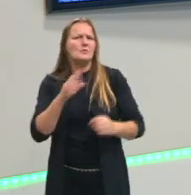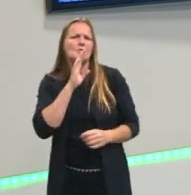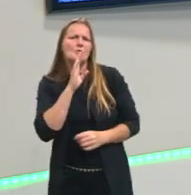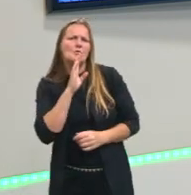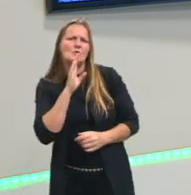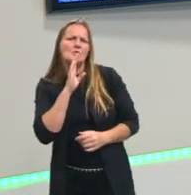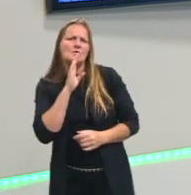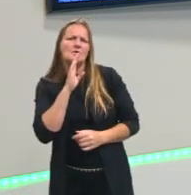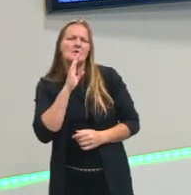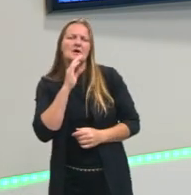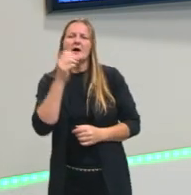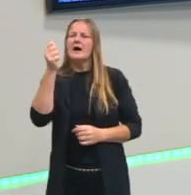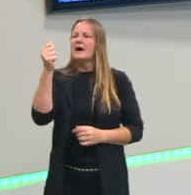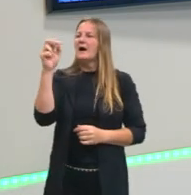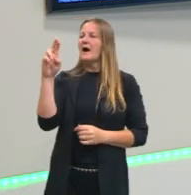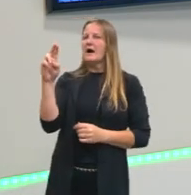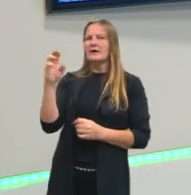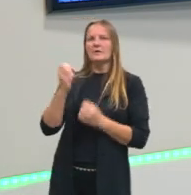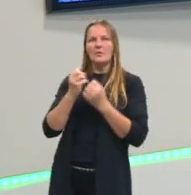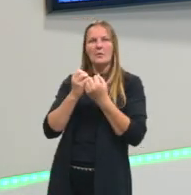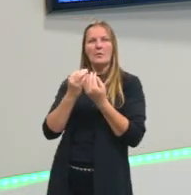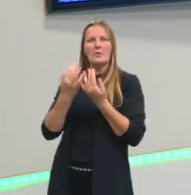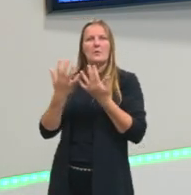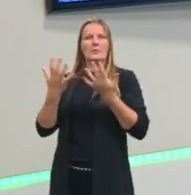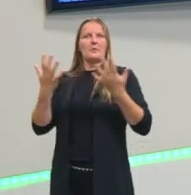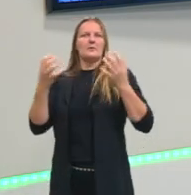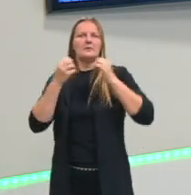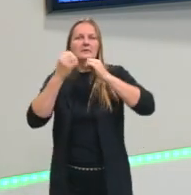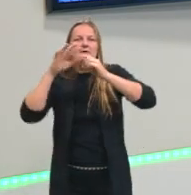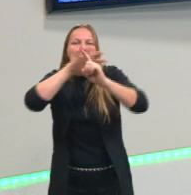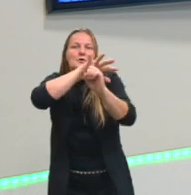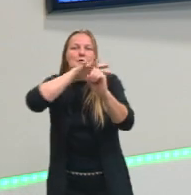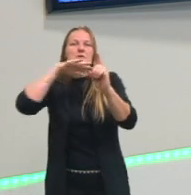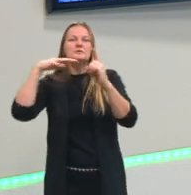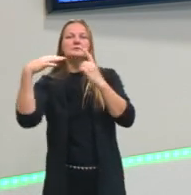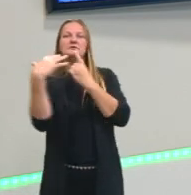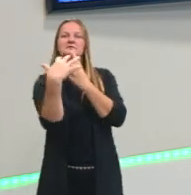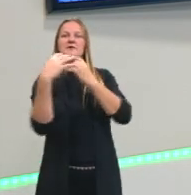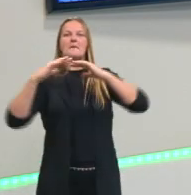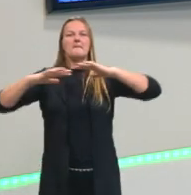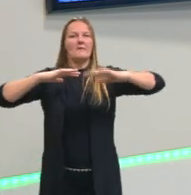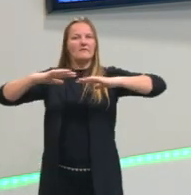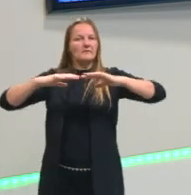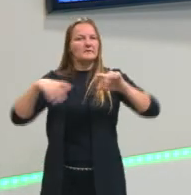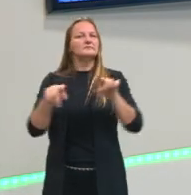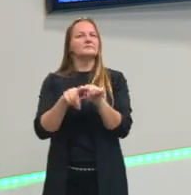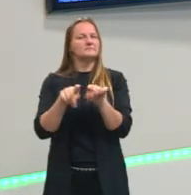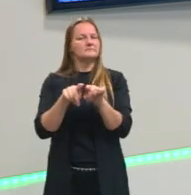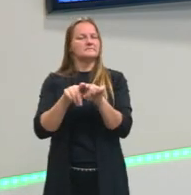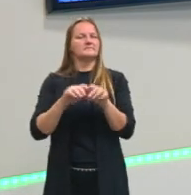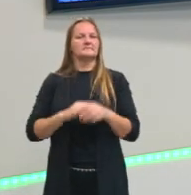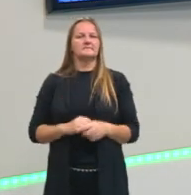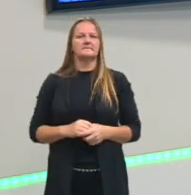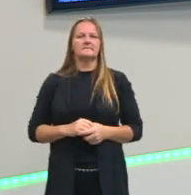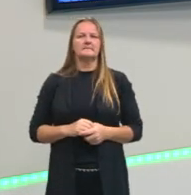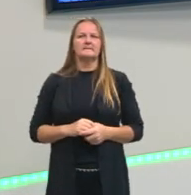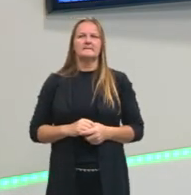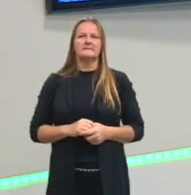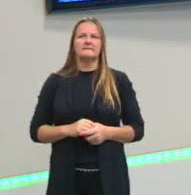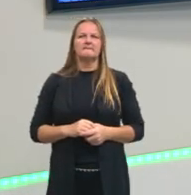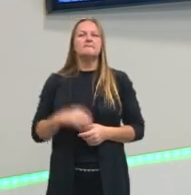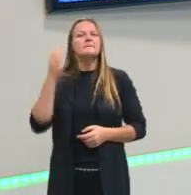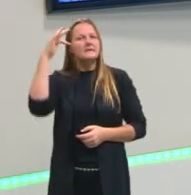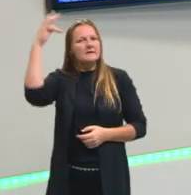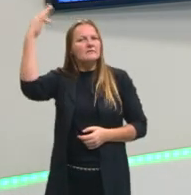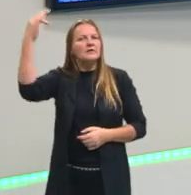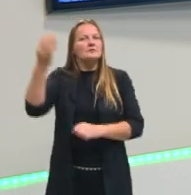conhecidas com a partir do ar também baseada nessa perspectiva do movimento então a princípio São esses